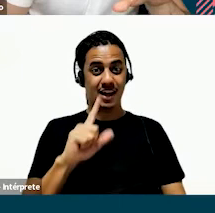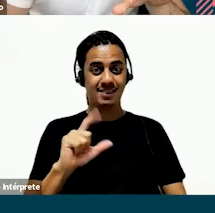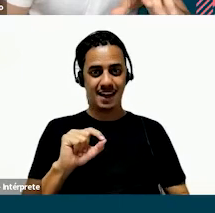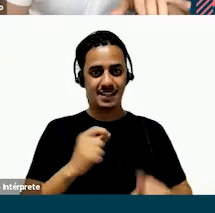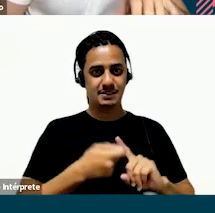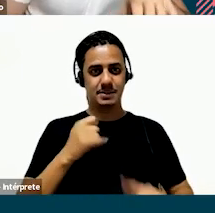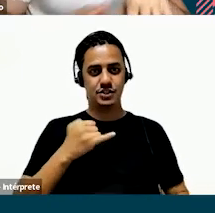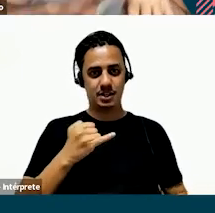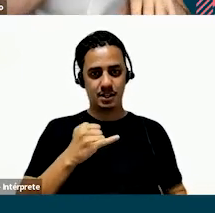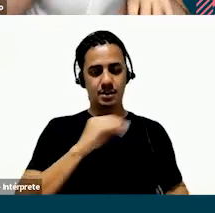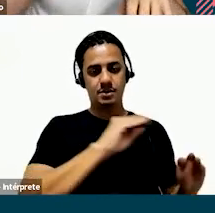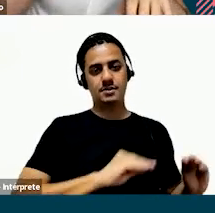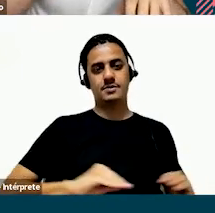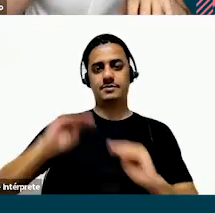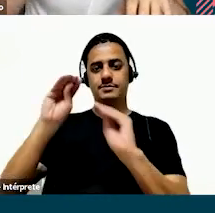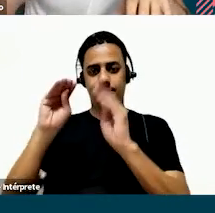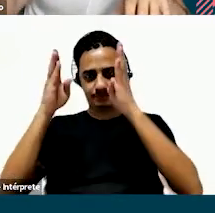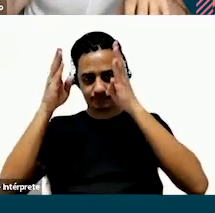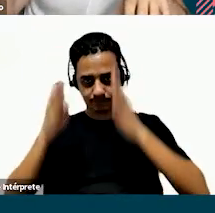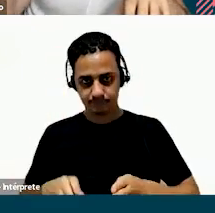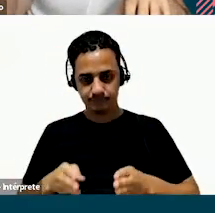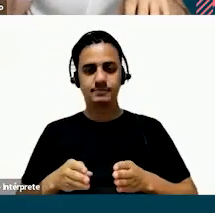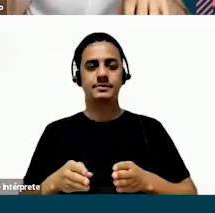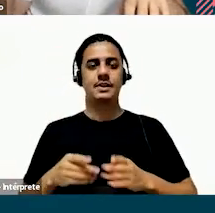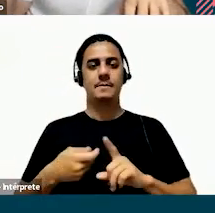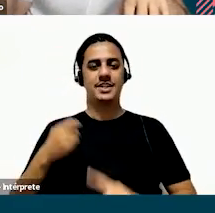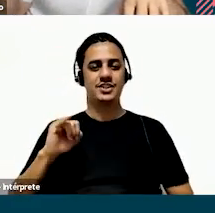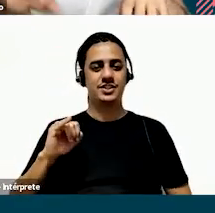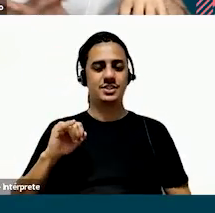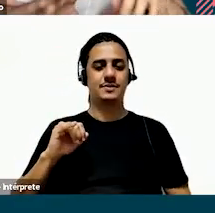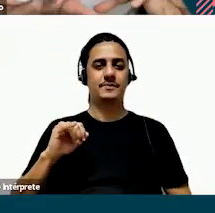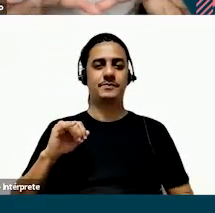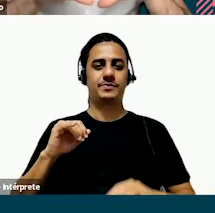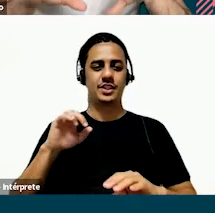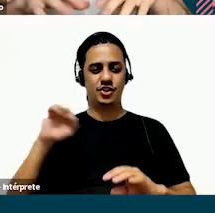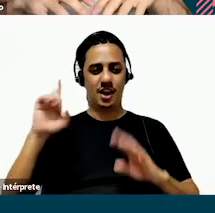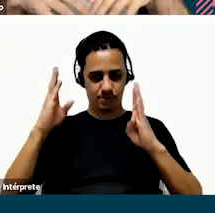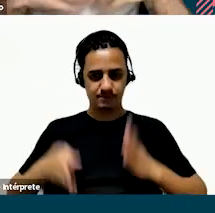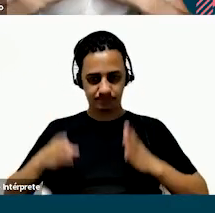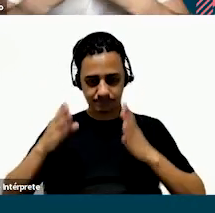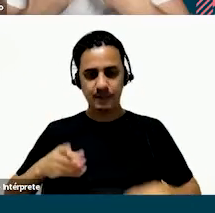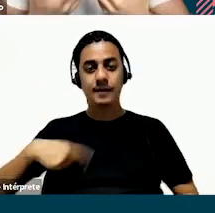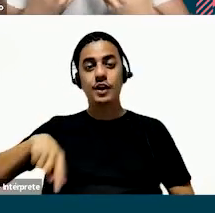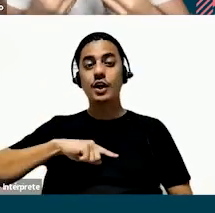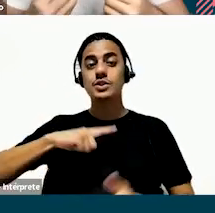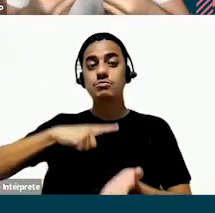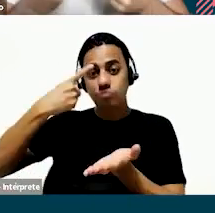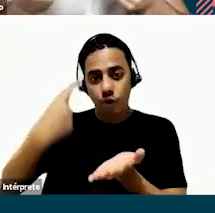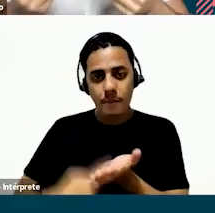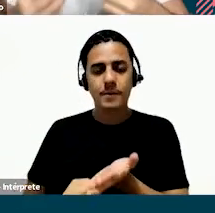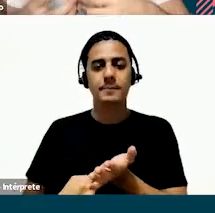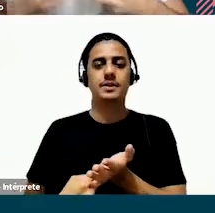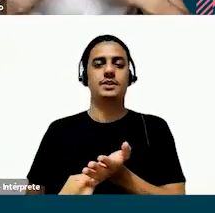dia 10 de janeiro, para essa organização do lado direito, que a gente tentou trazer, a gente